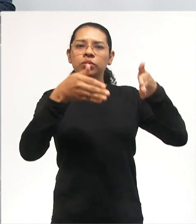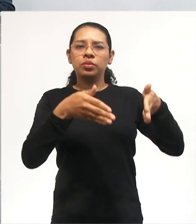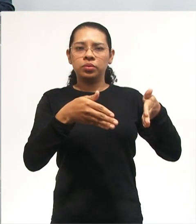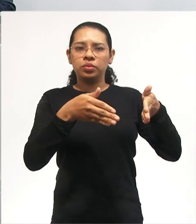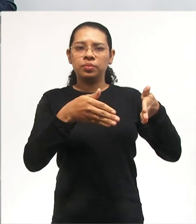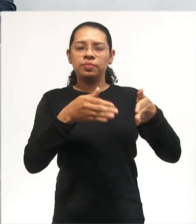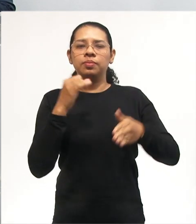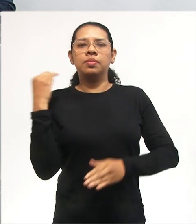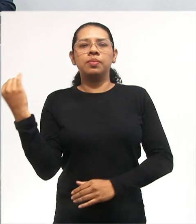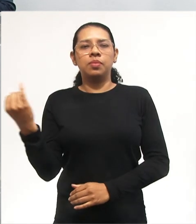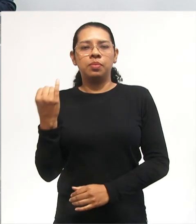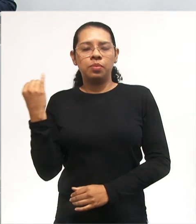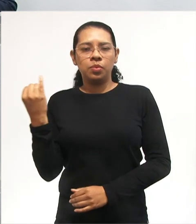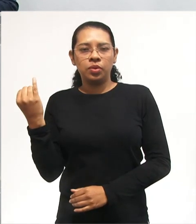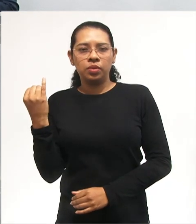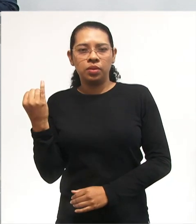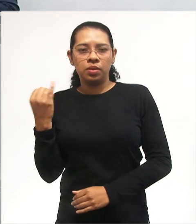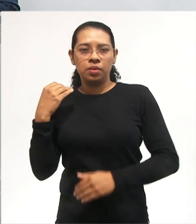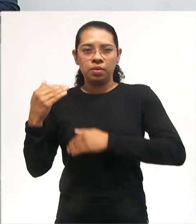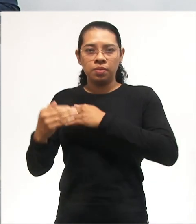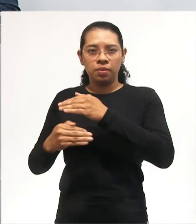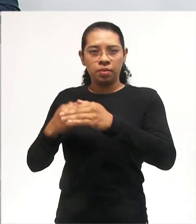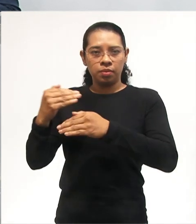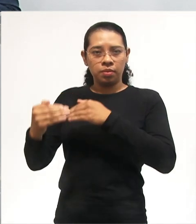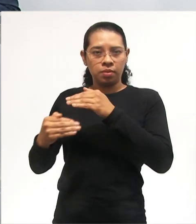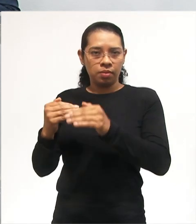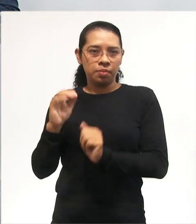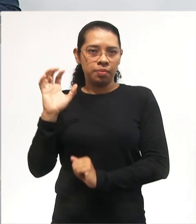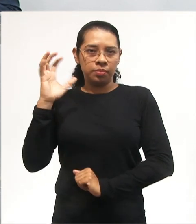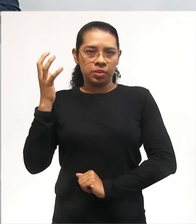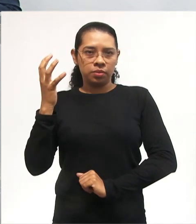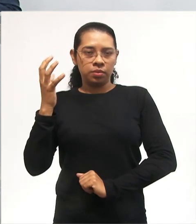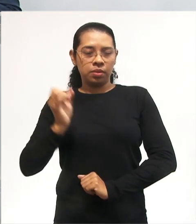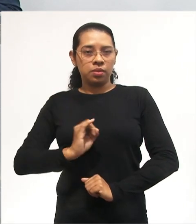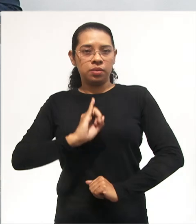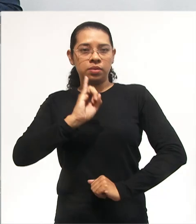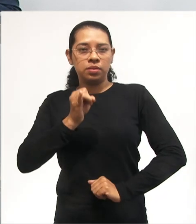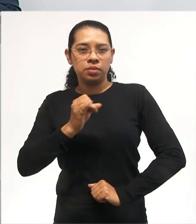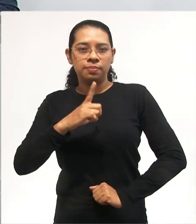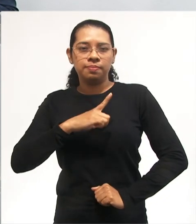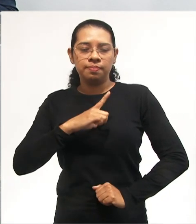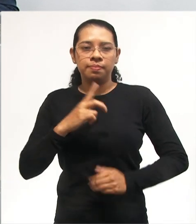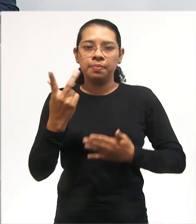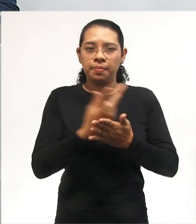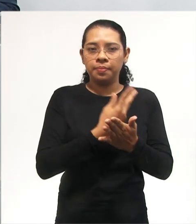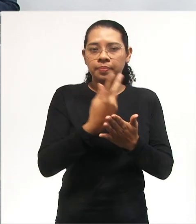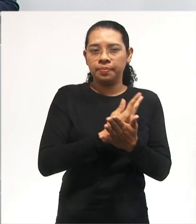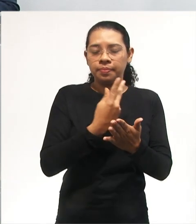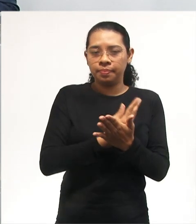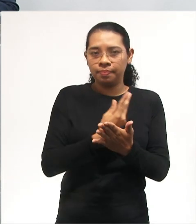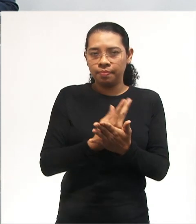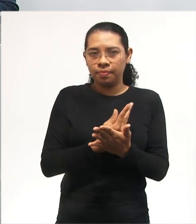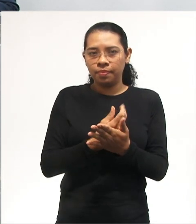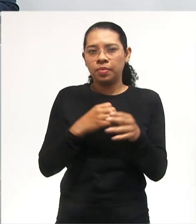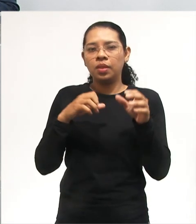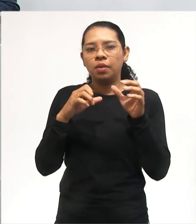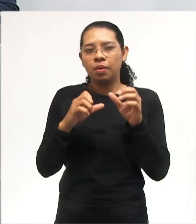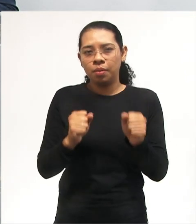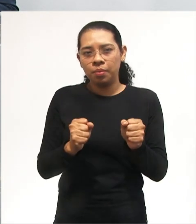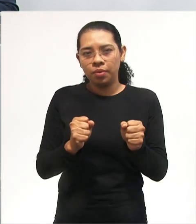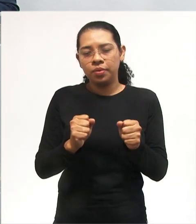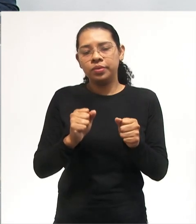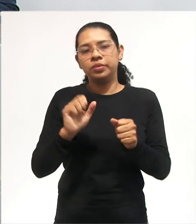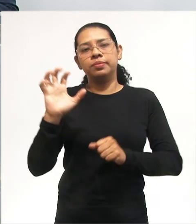que esse processo ocorra. A falha, a ausência de qualquer um desses atores pode prejudicar todo o sistema,